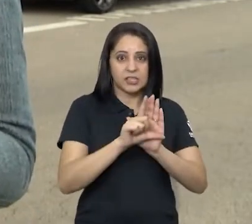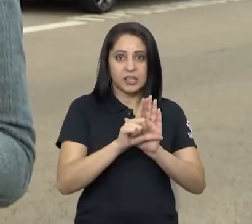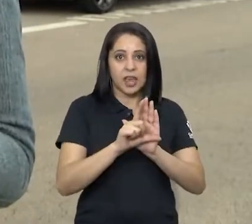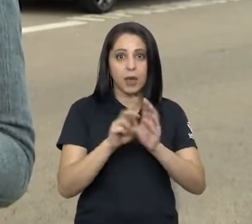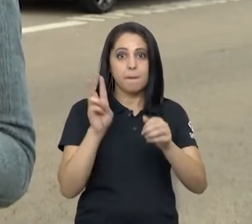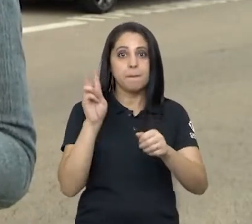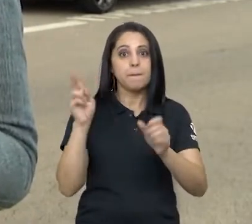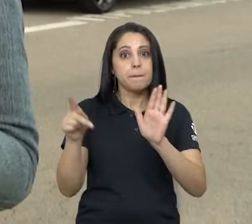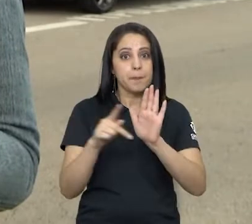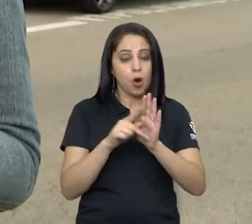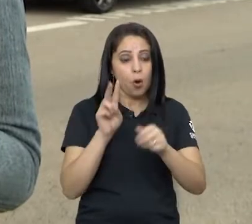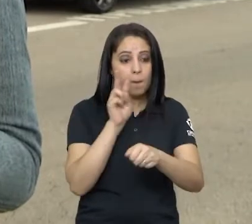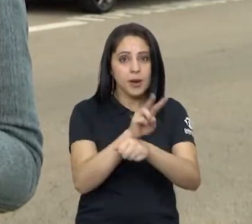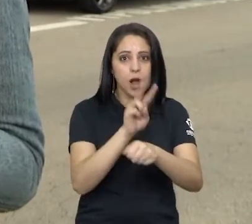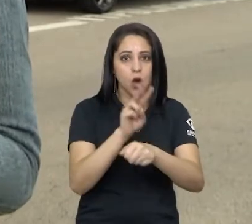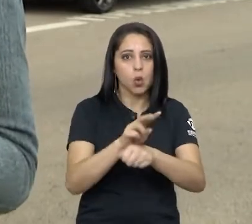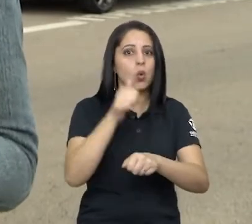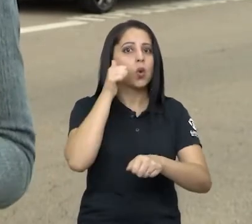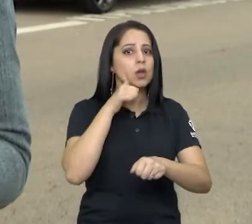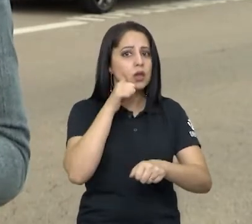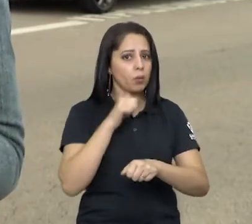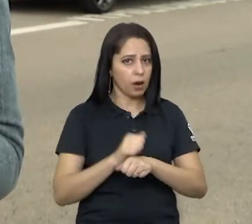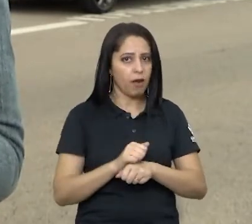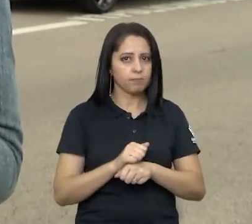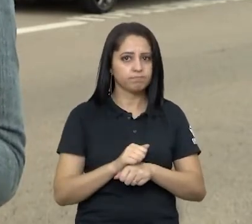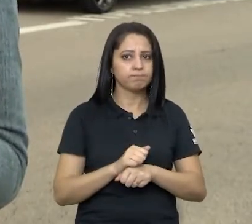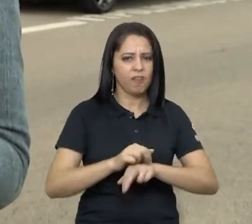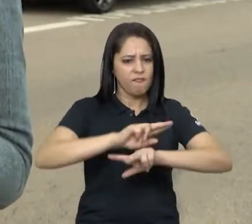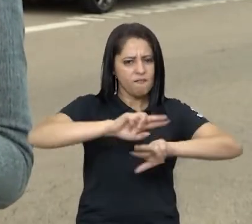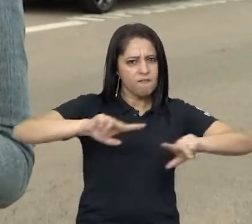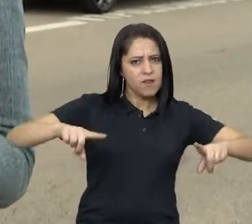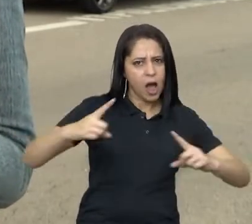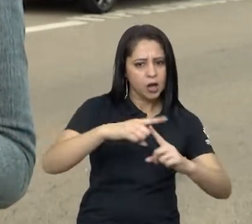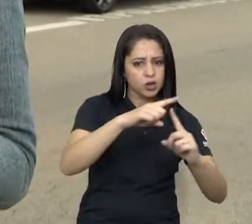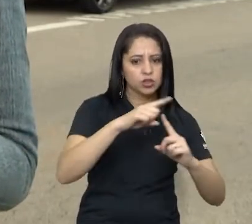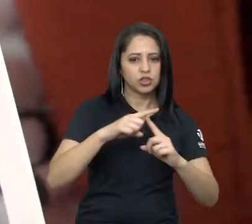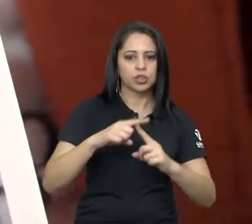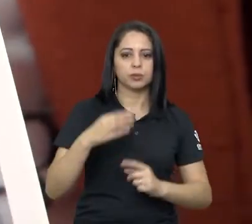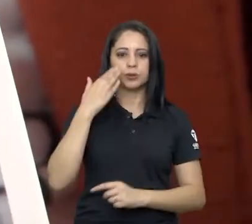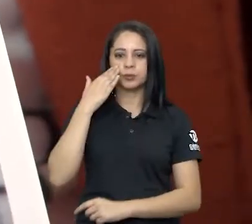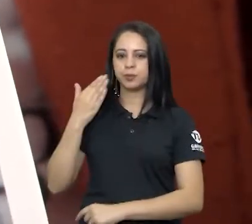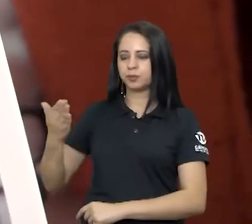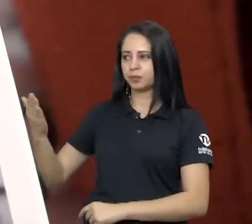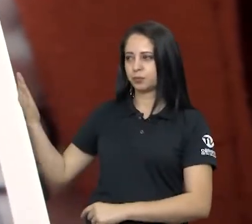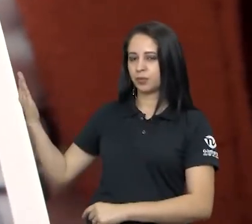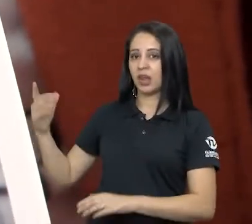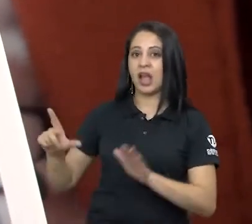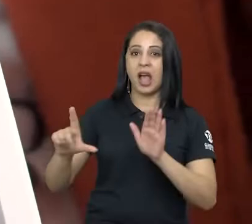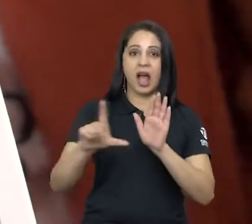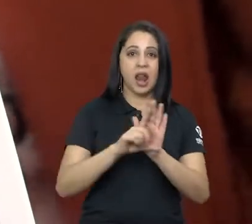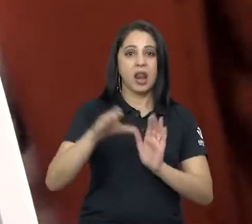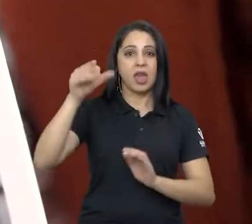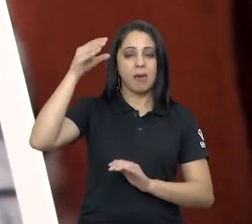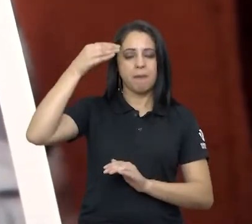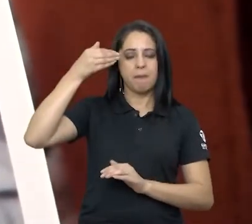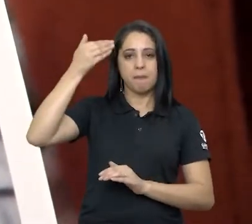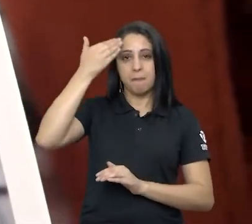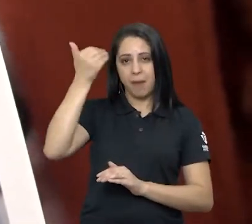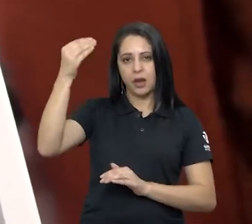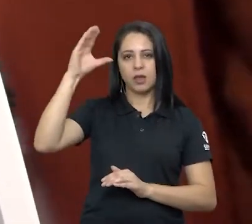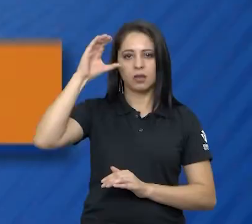6 leis que amparam as mulheres dos mais variados tipos de violência? A Lei Maria da Penha talvez seja a